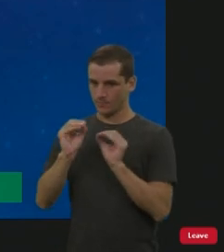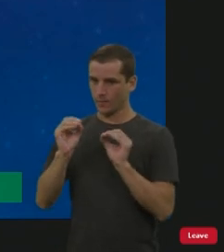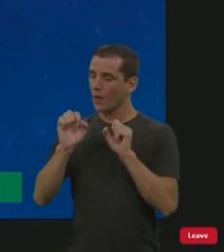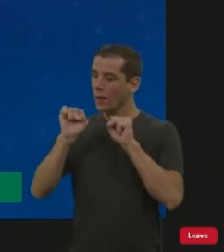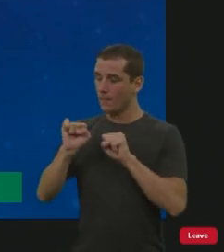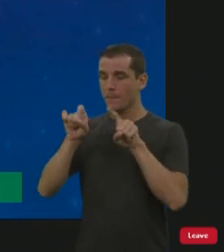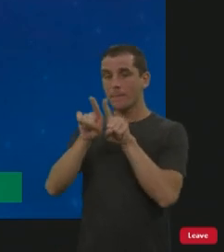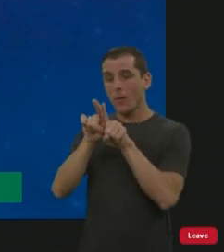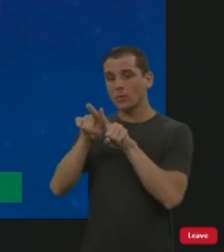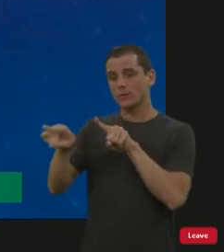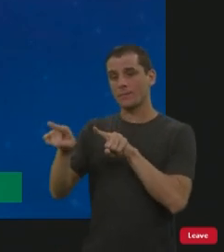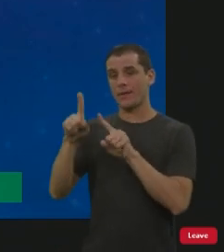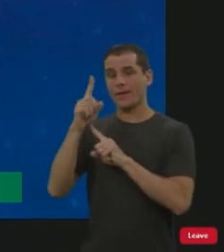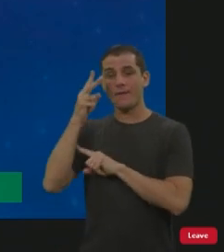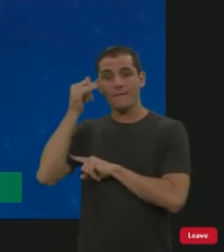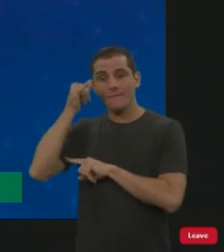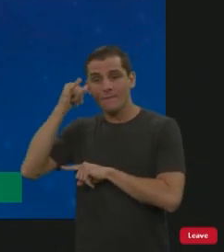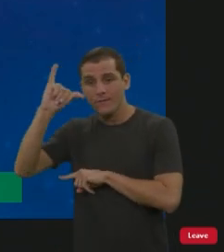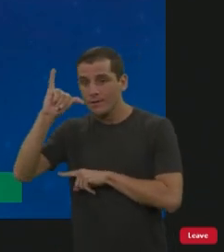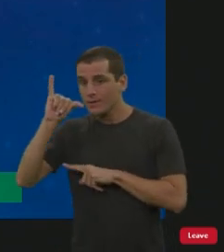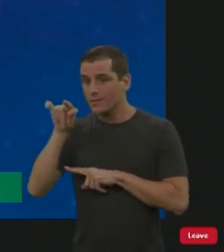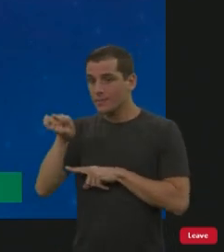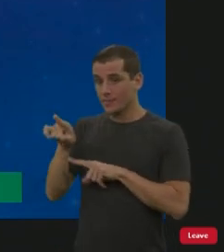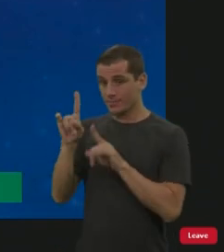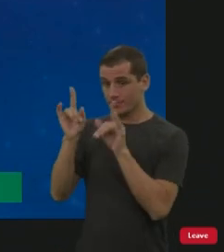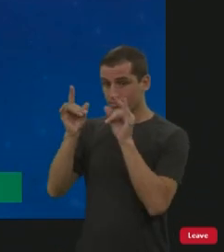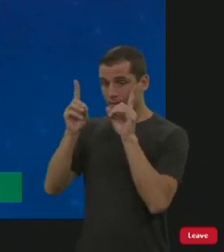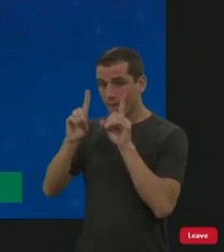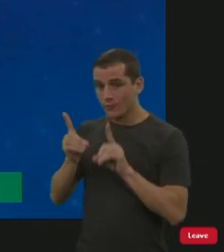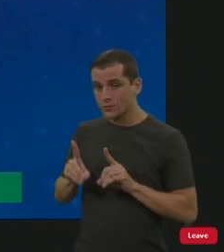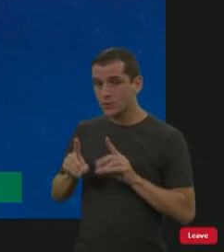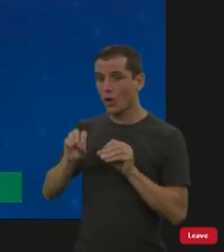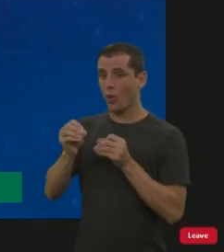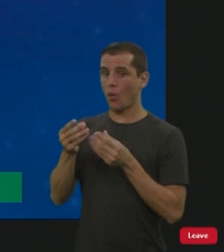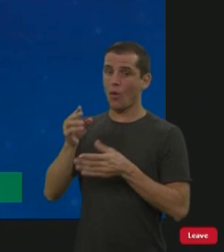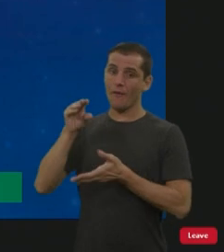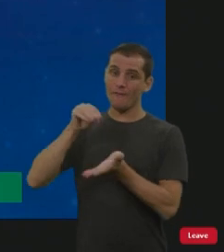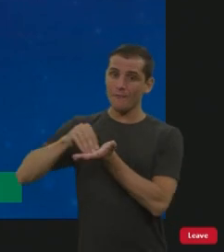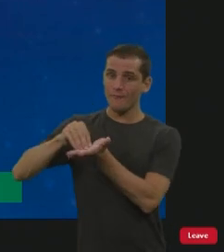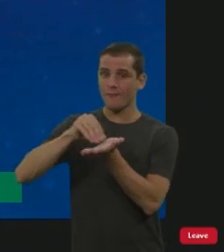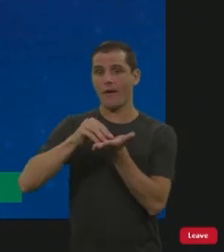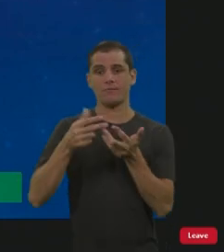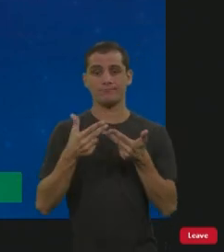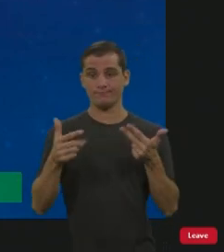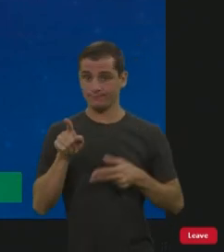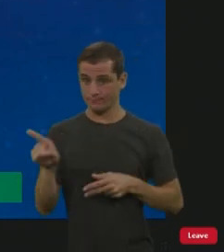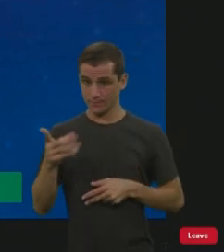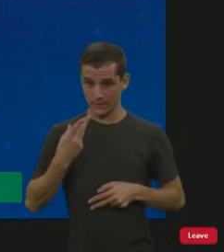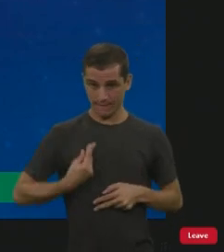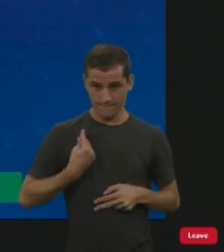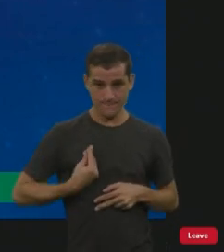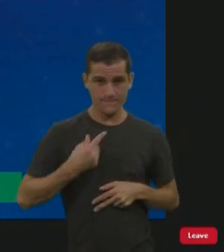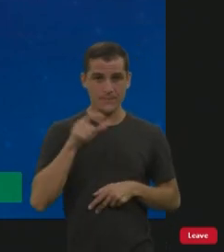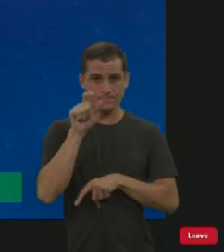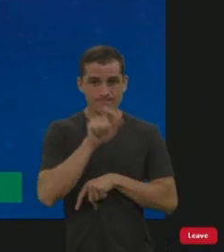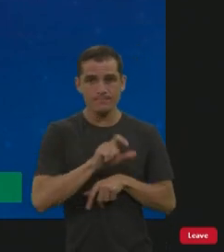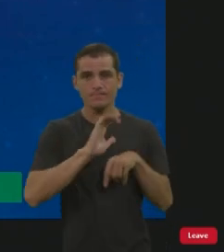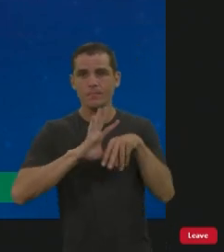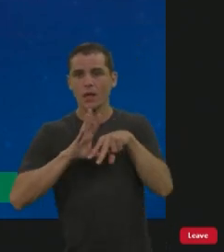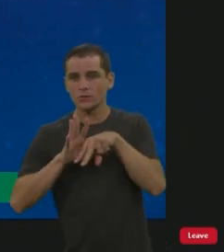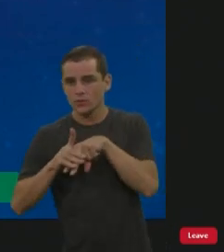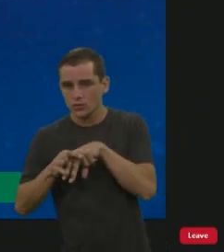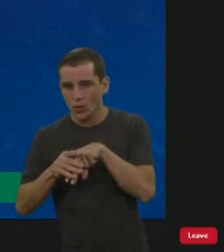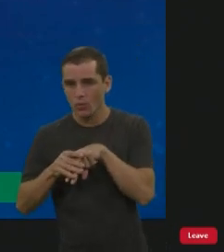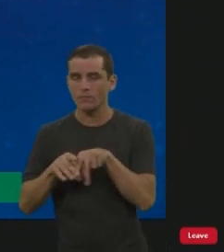isso vai ter um grande impacto na qualidade de vida do paciente, né, e também pensando um pouco no lado da saúde